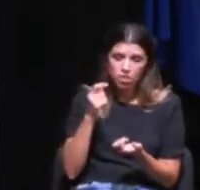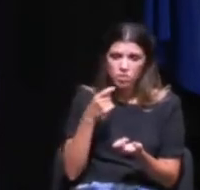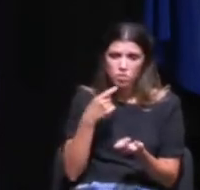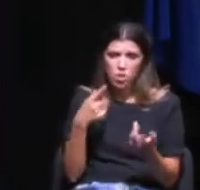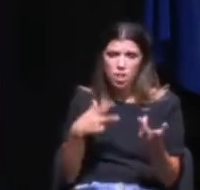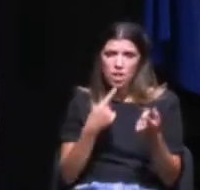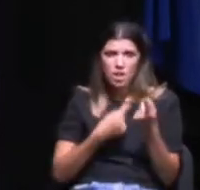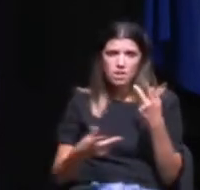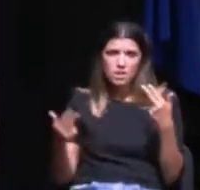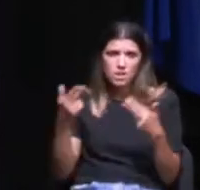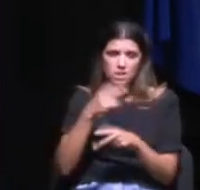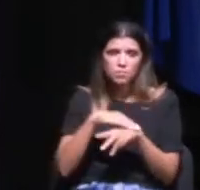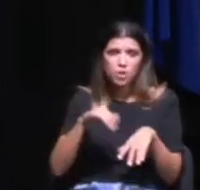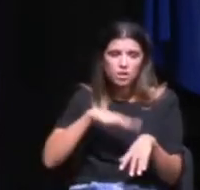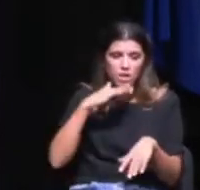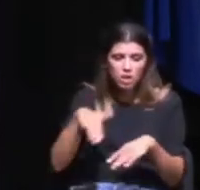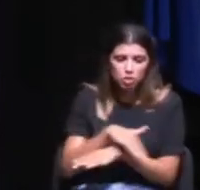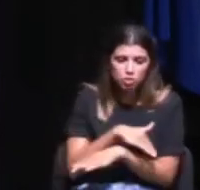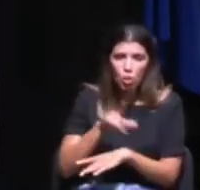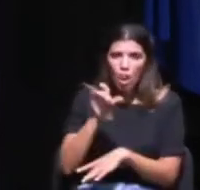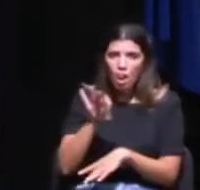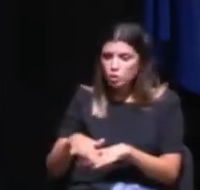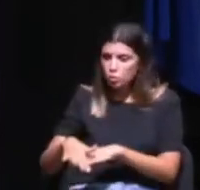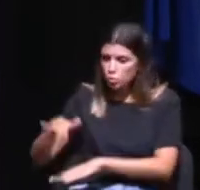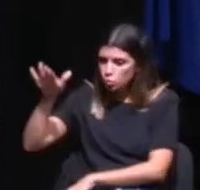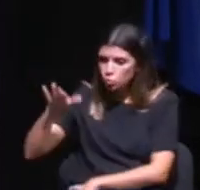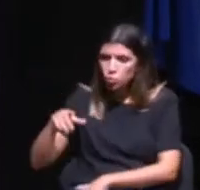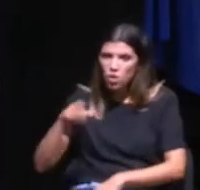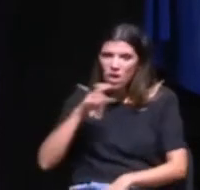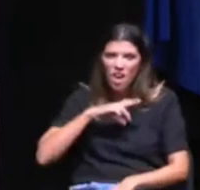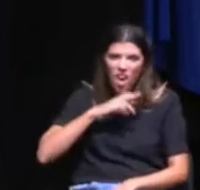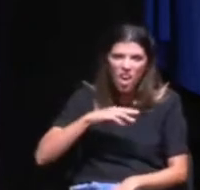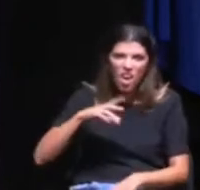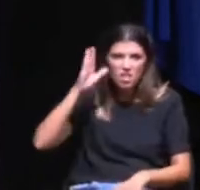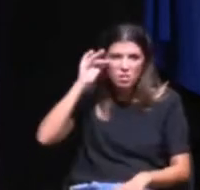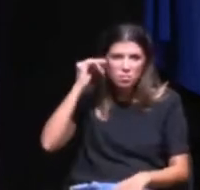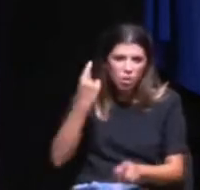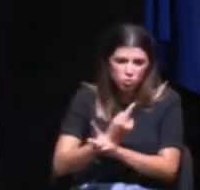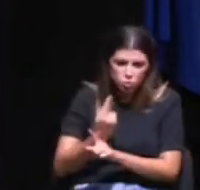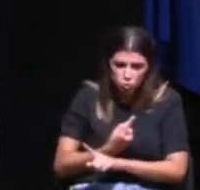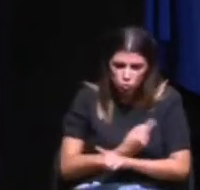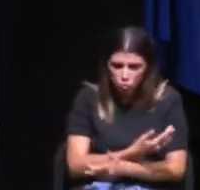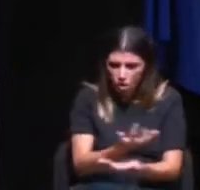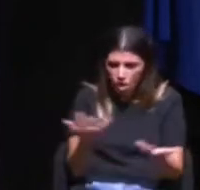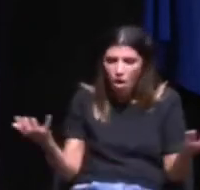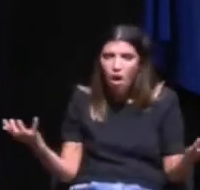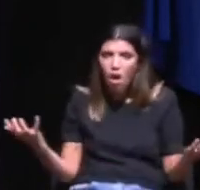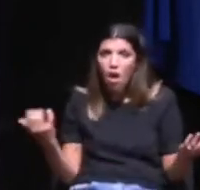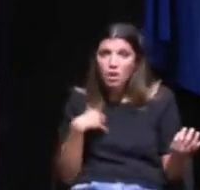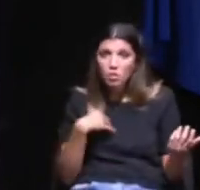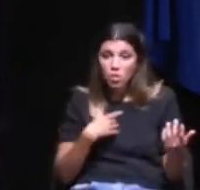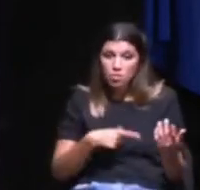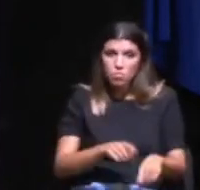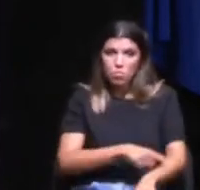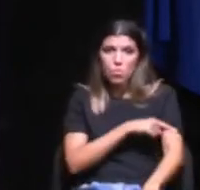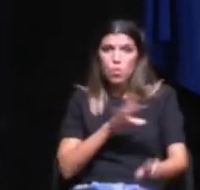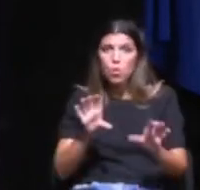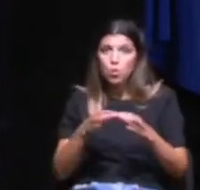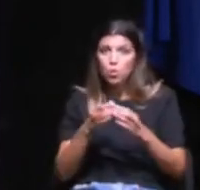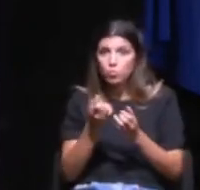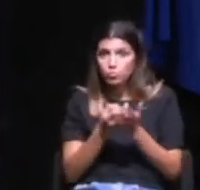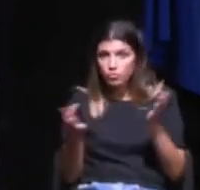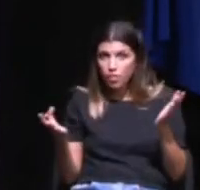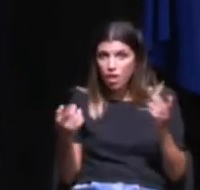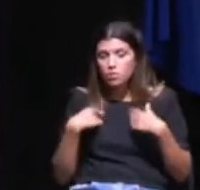lixo, sobre a sujidade das ruas, sobre as baratas, ratos e outras pragas. A tal ponto aconteceu que vários grupos de cidadãos e